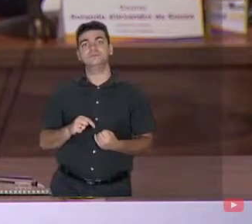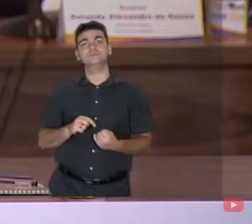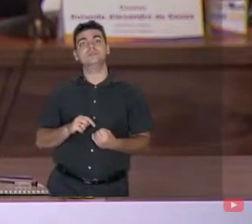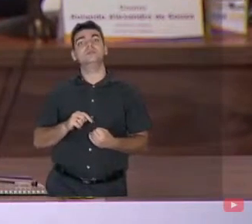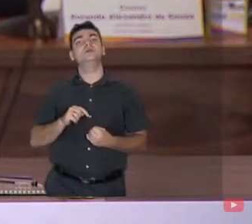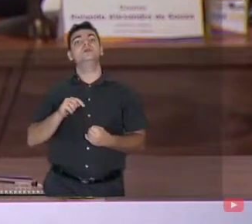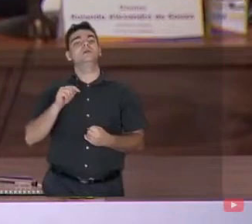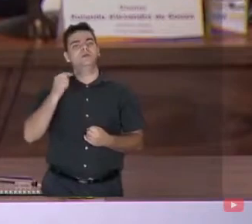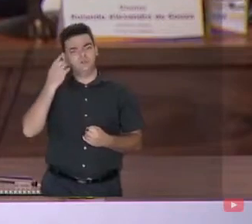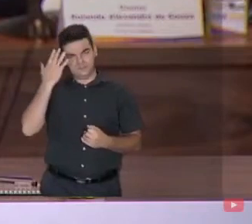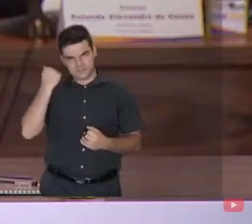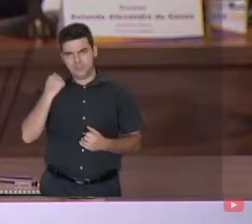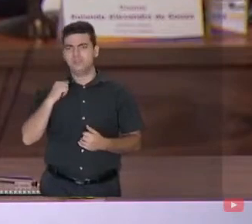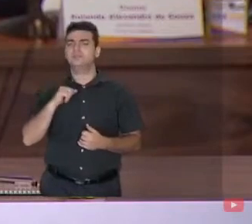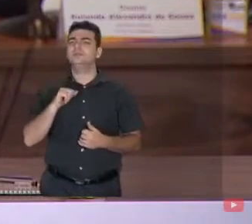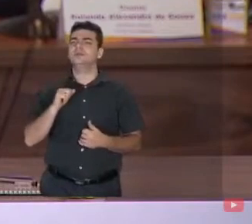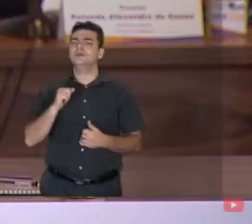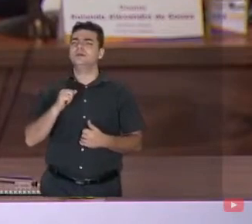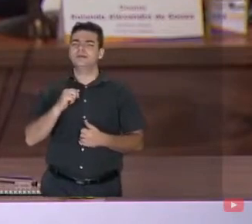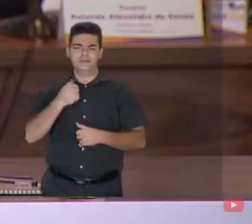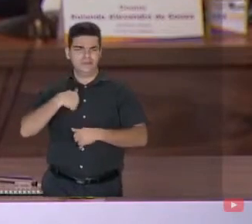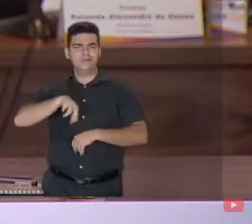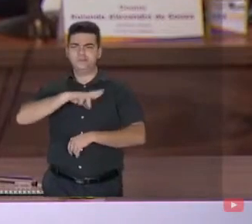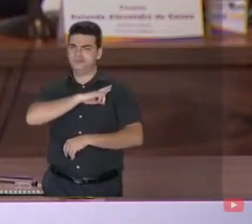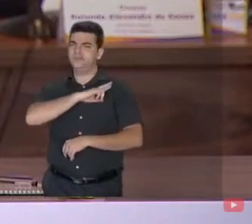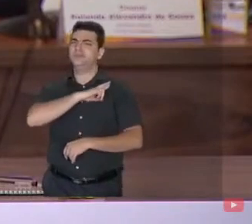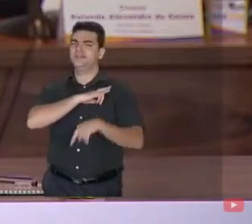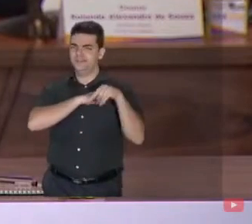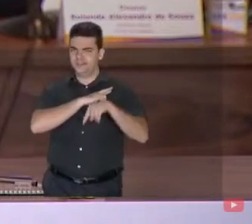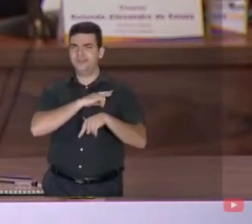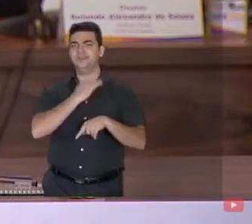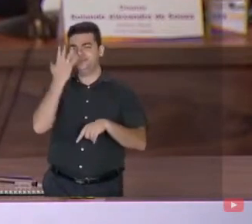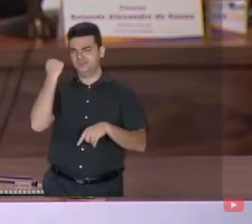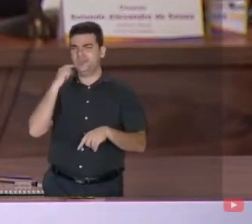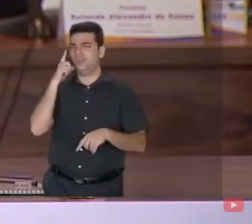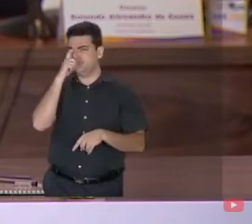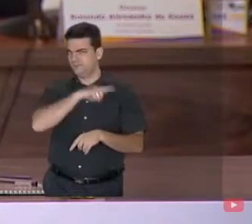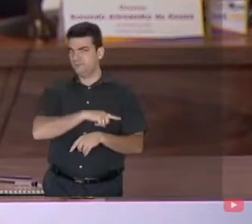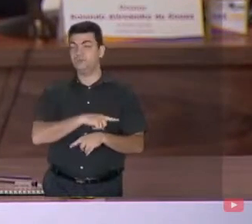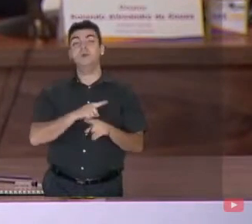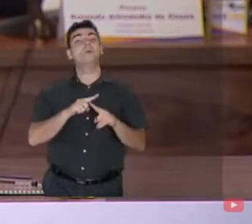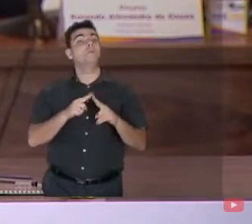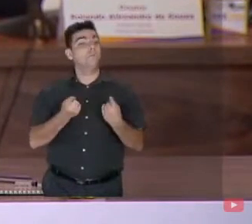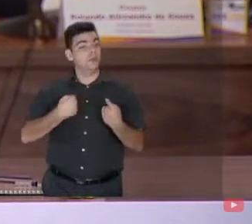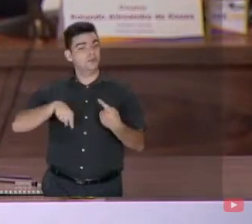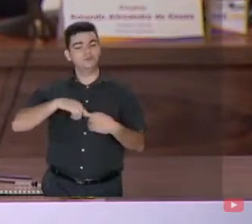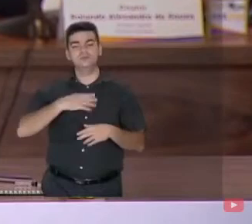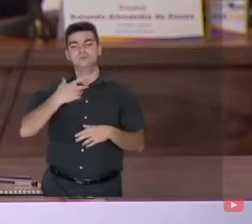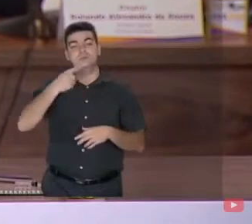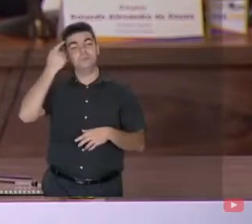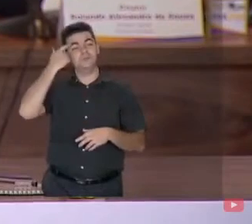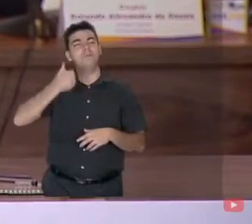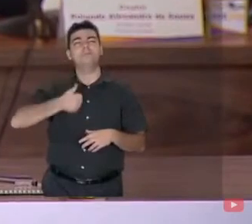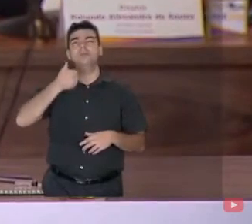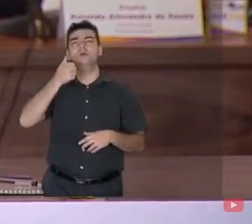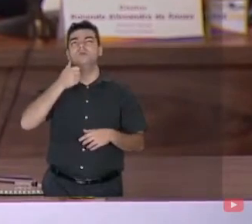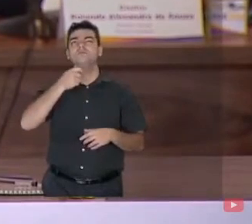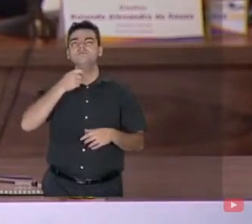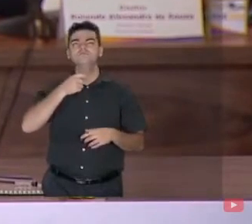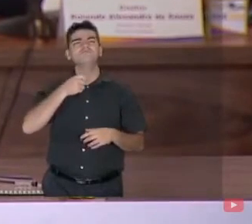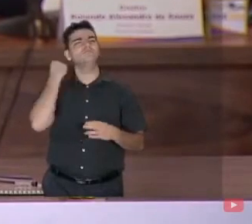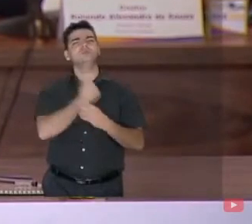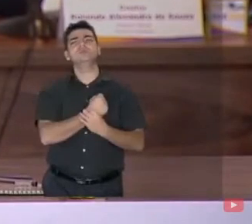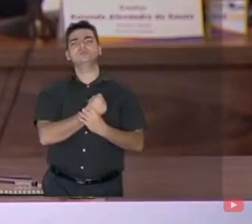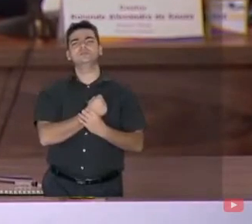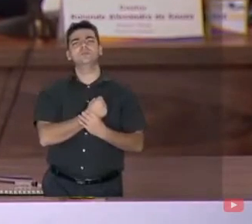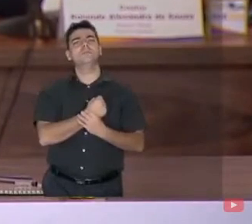o ônus sempre tem consequências, mas nós preferimos optar pela segurança e rigidez